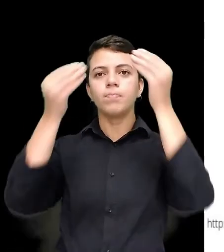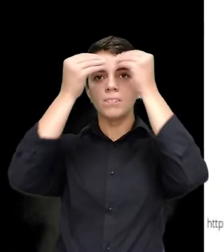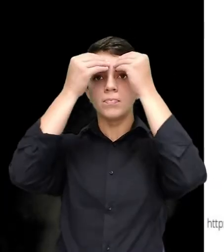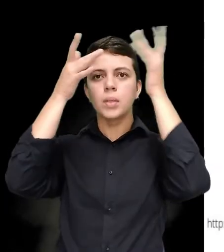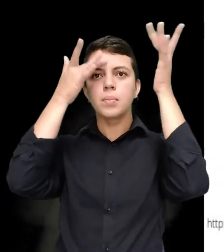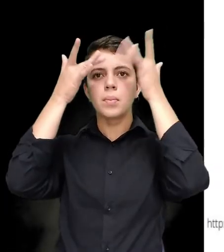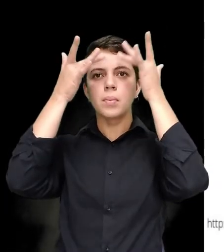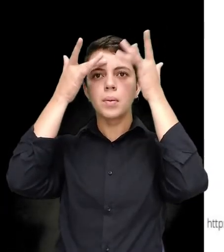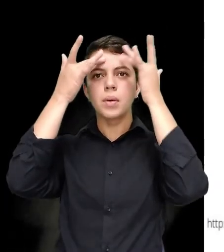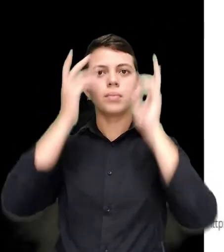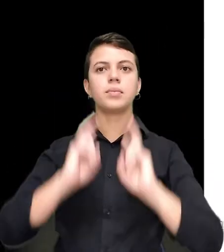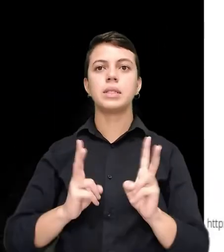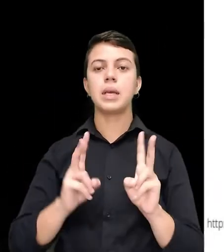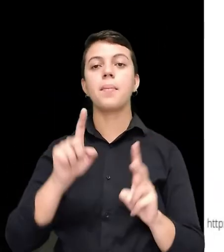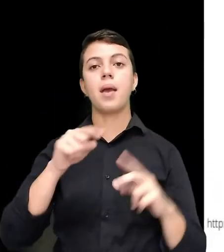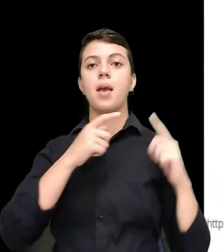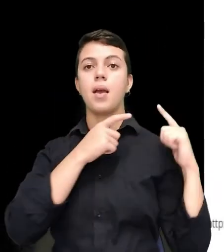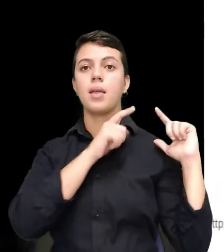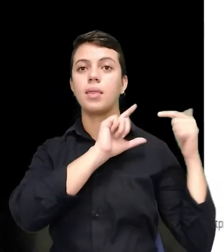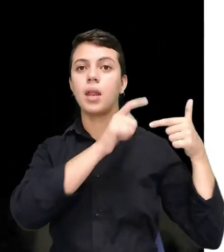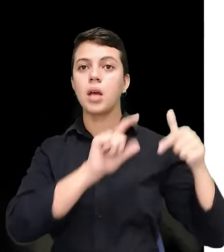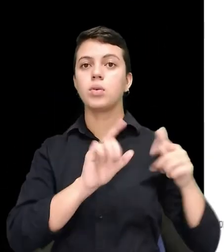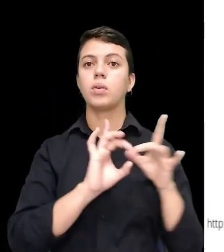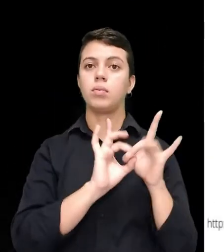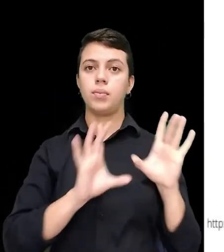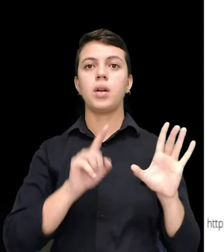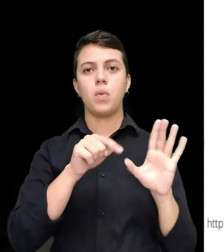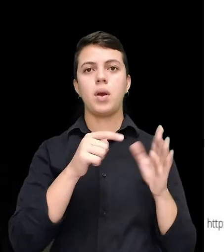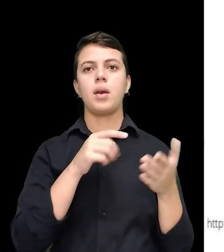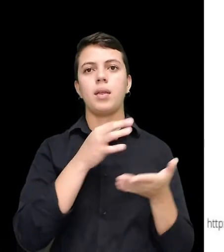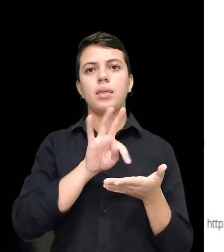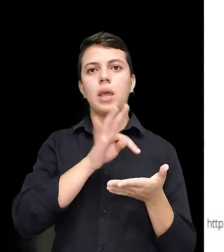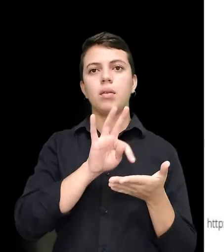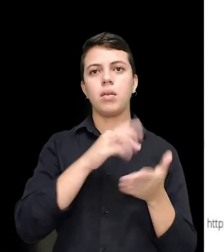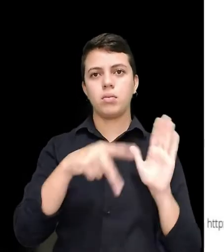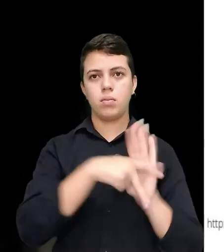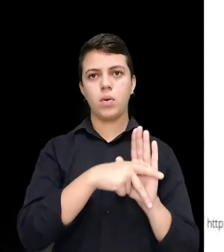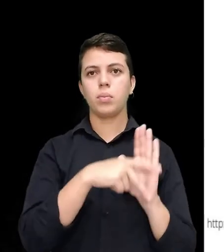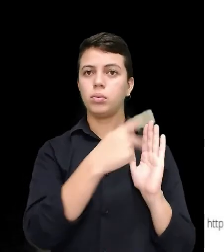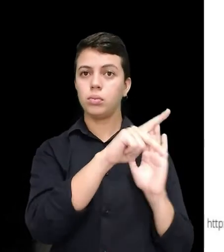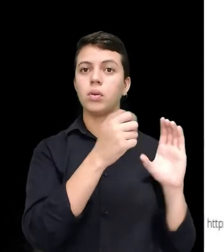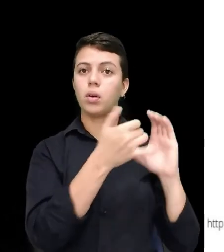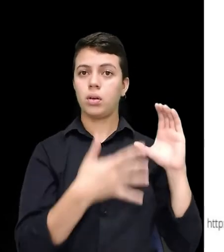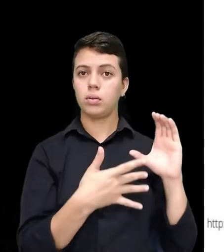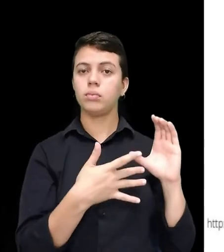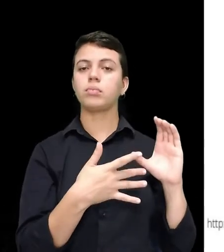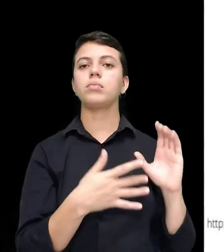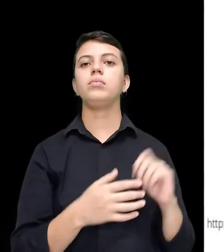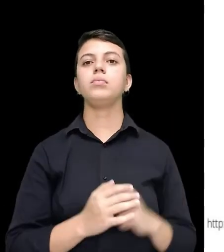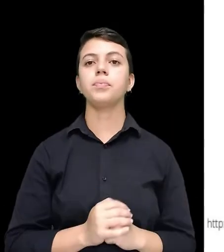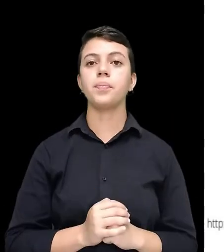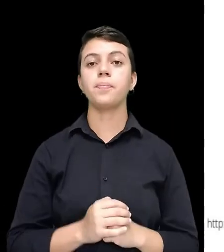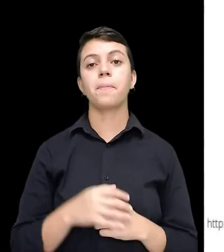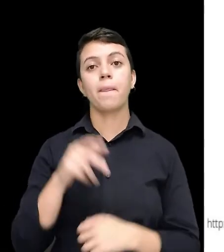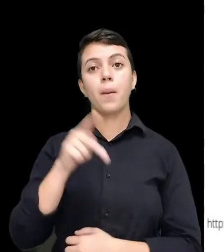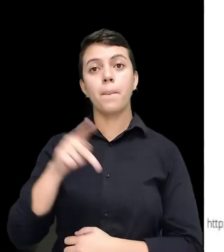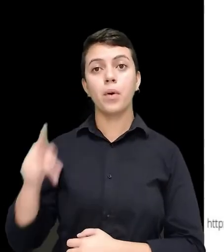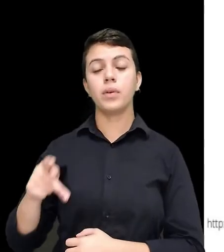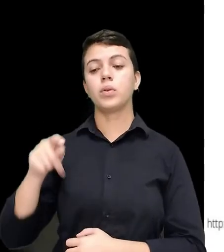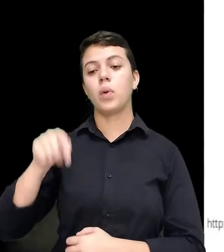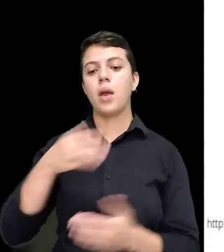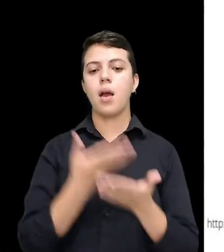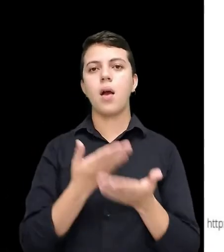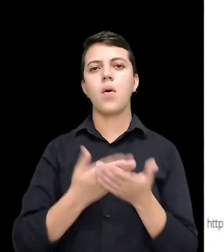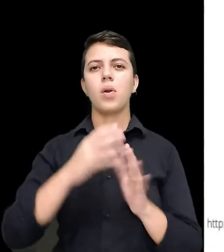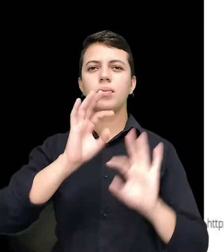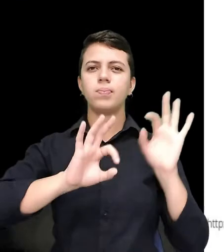liberal tradicional, é a memorização nessa transposição didática. Então, a organização da aula, a organização